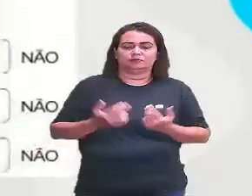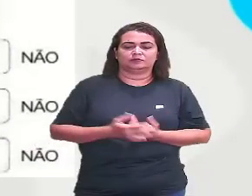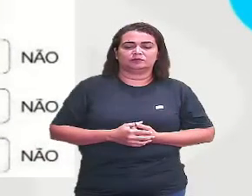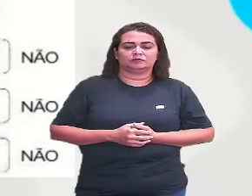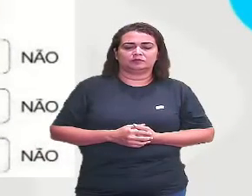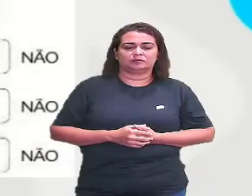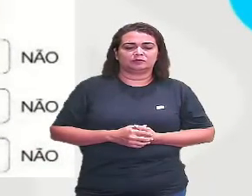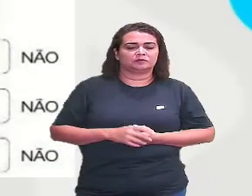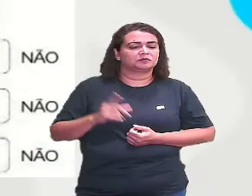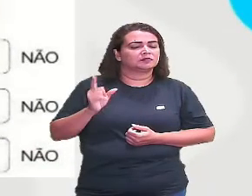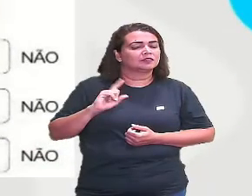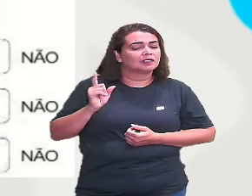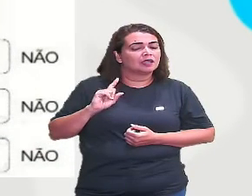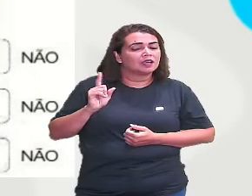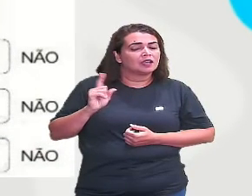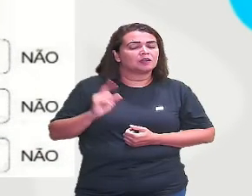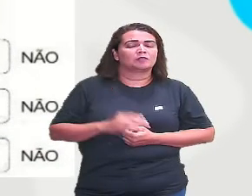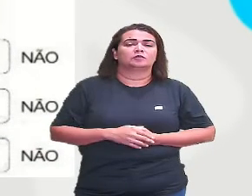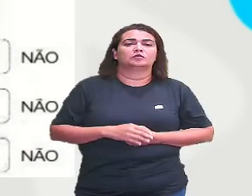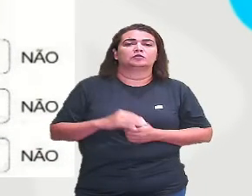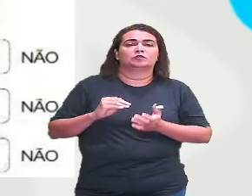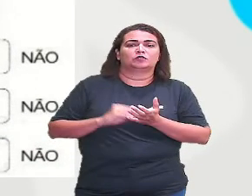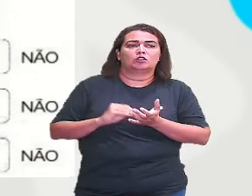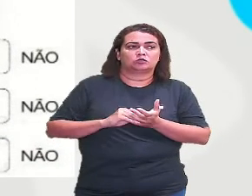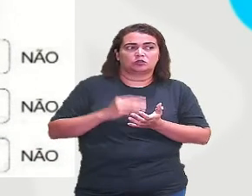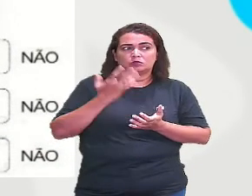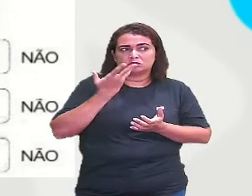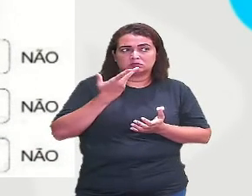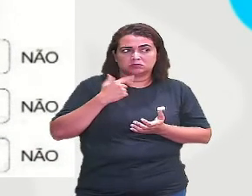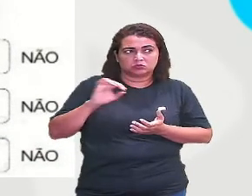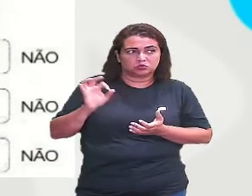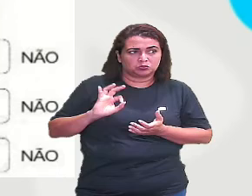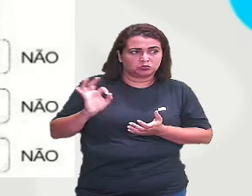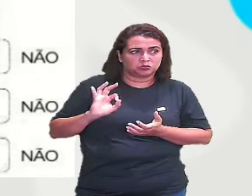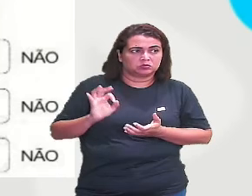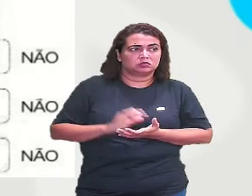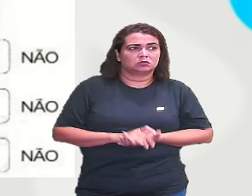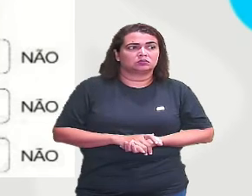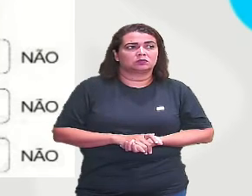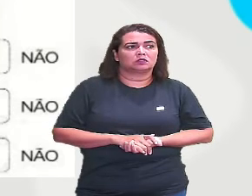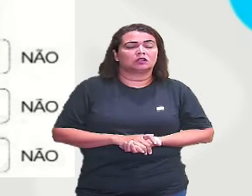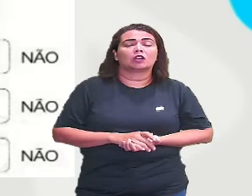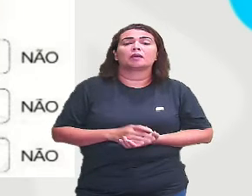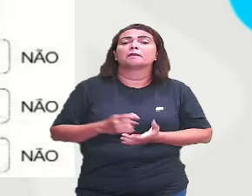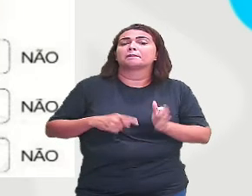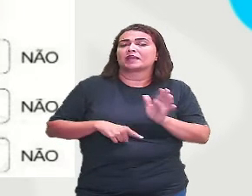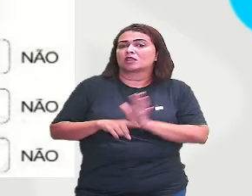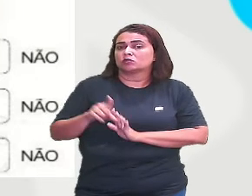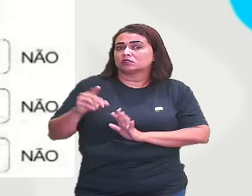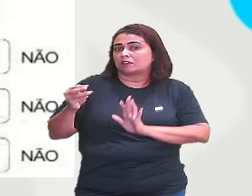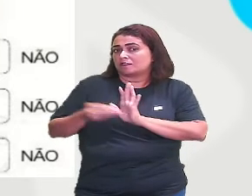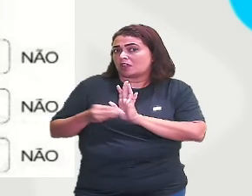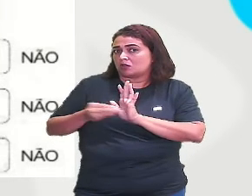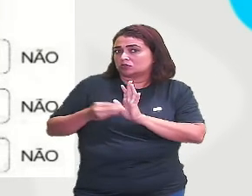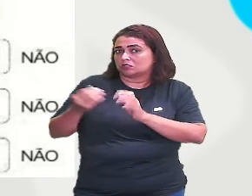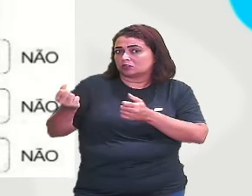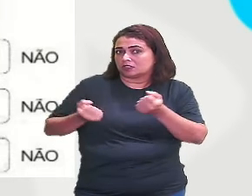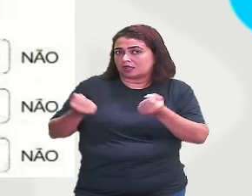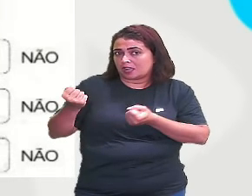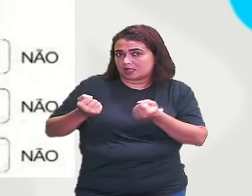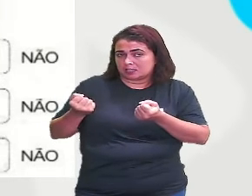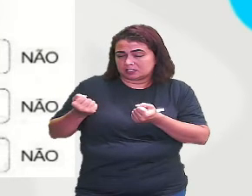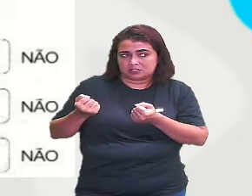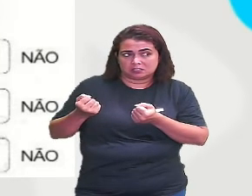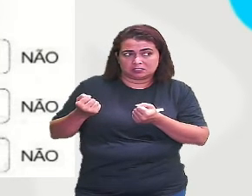sobrou nenhuma criança, tá lá o xizinho ali, ó, na palavra não. Agora, o contrário, sobrou algum carrinho sem